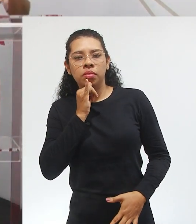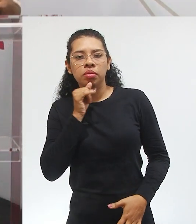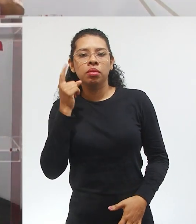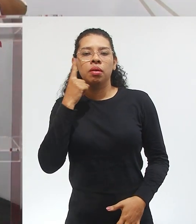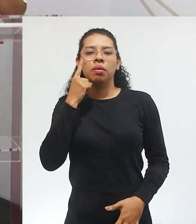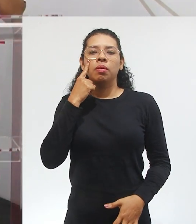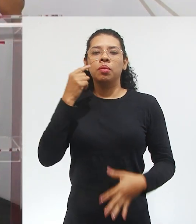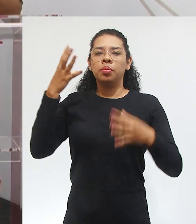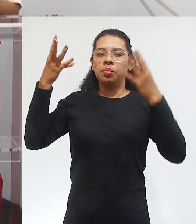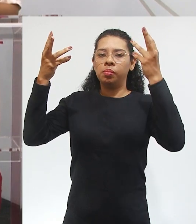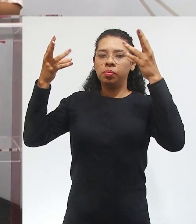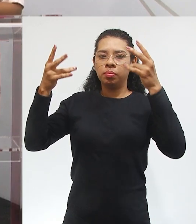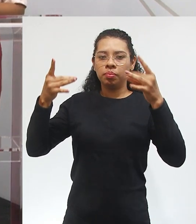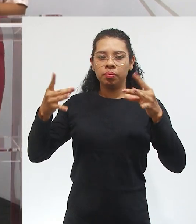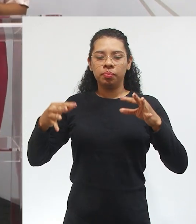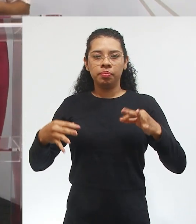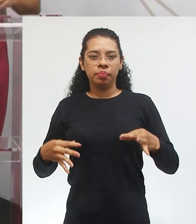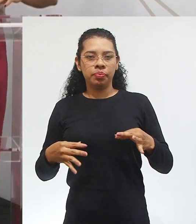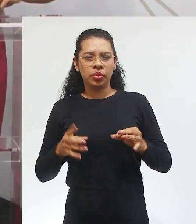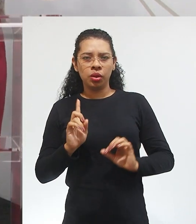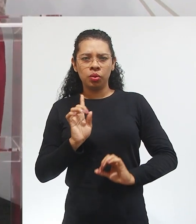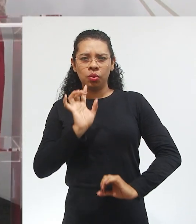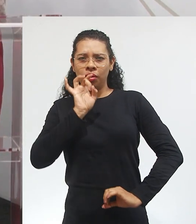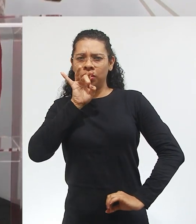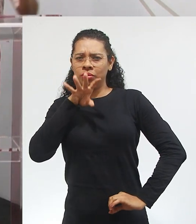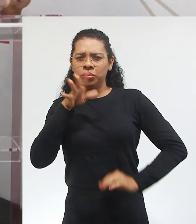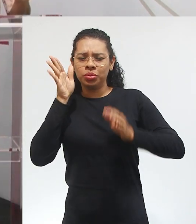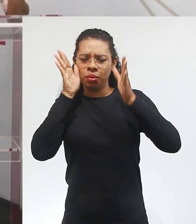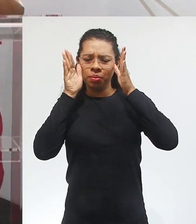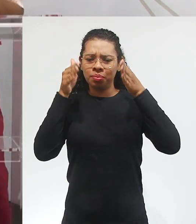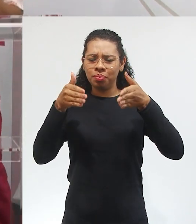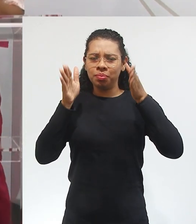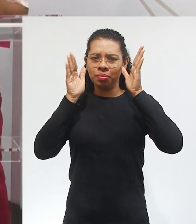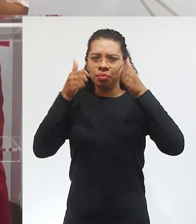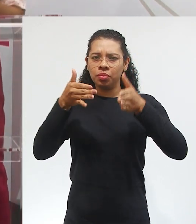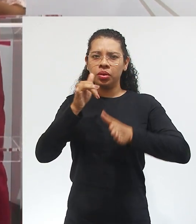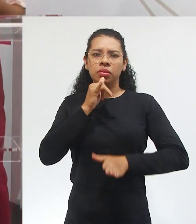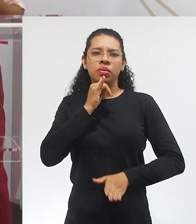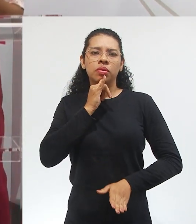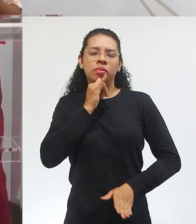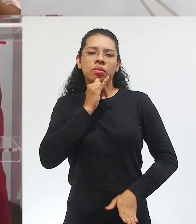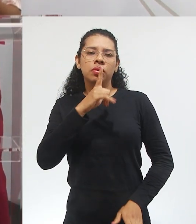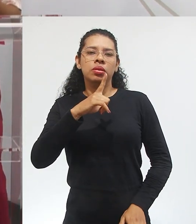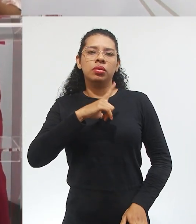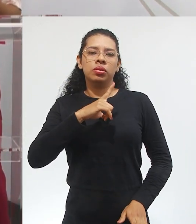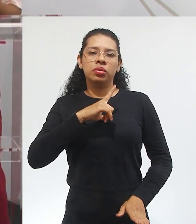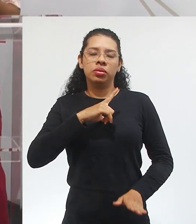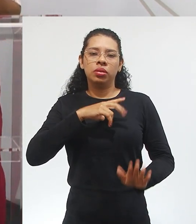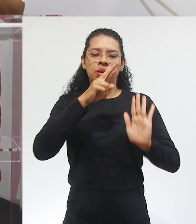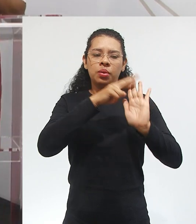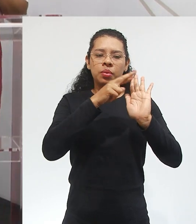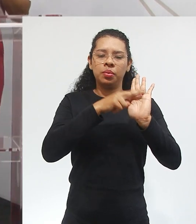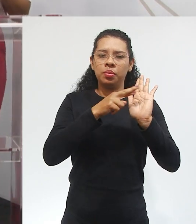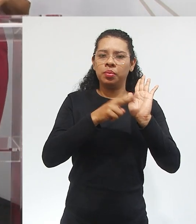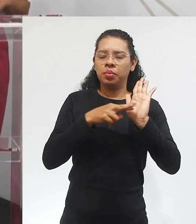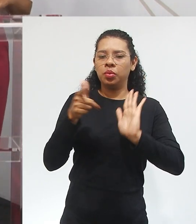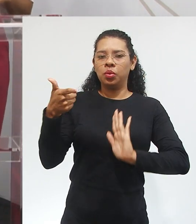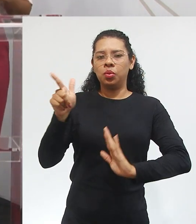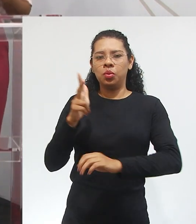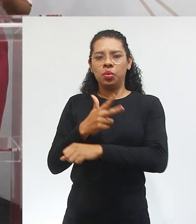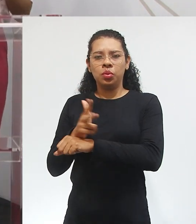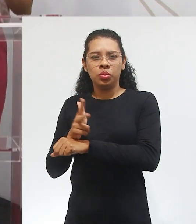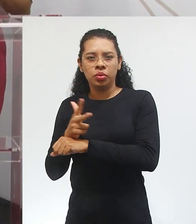exemplo, tudo detalhado. Não se prendam apenas a este exemplo. Eu deixei lá no roteiro vários